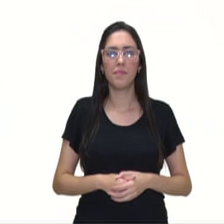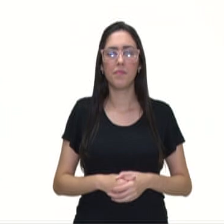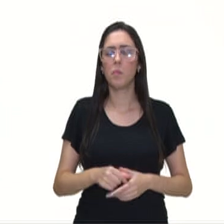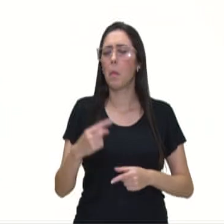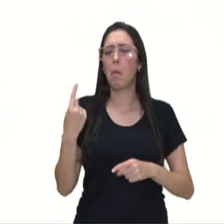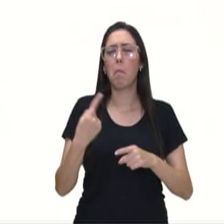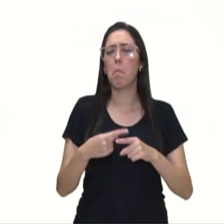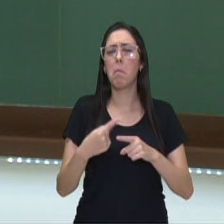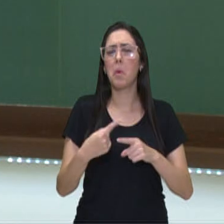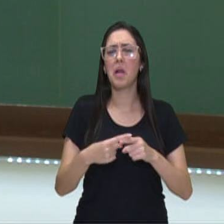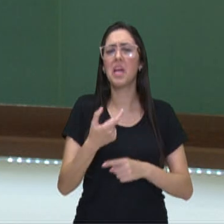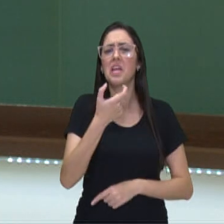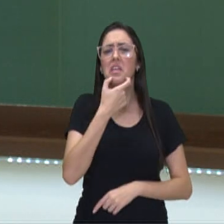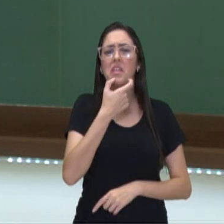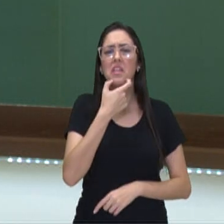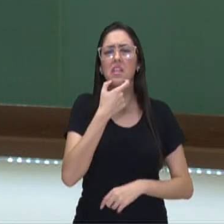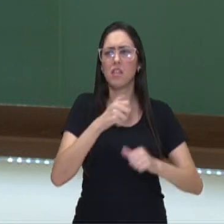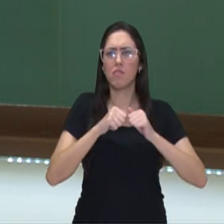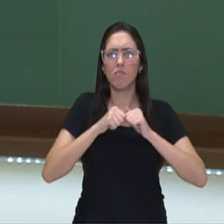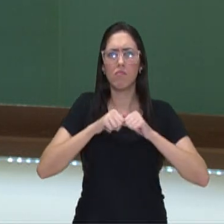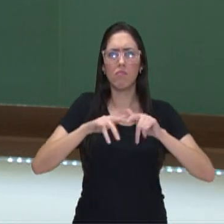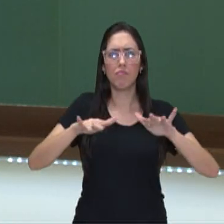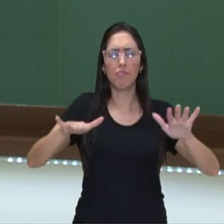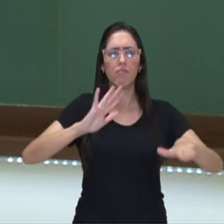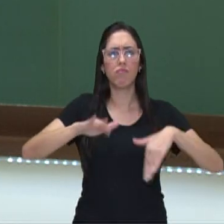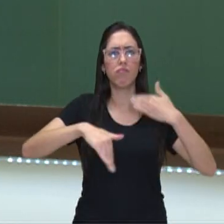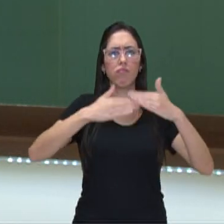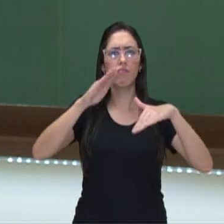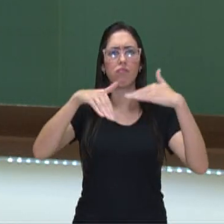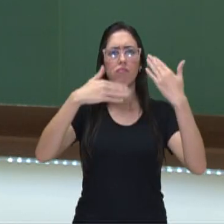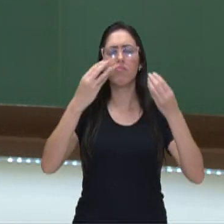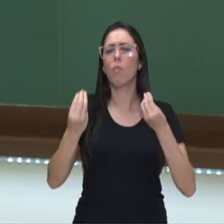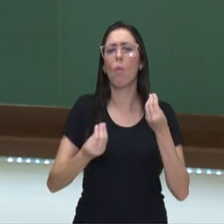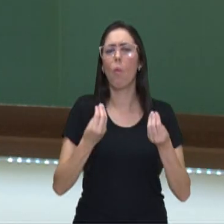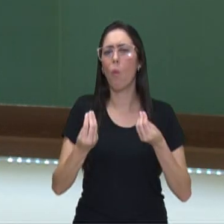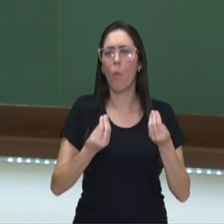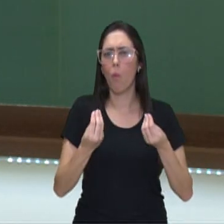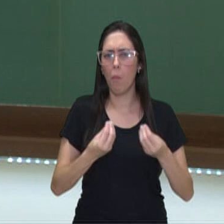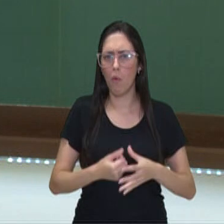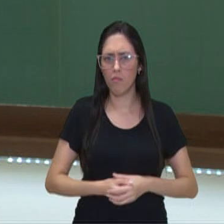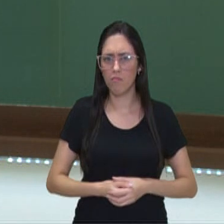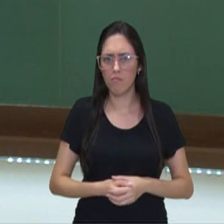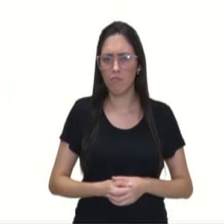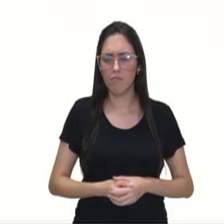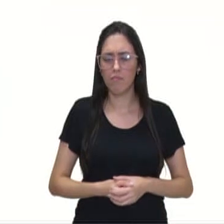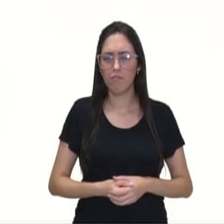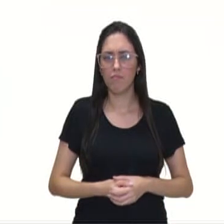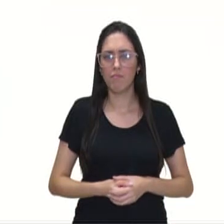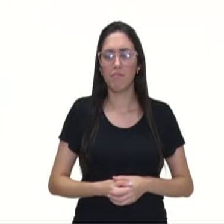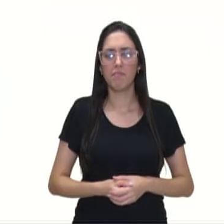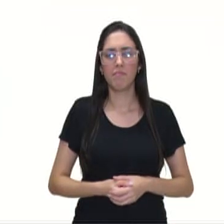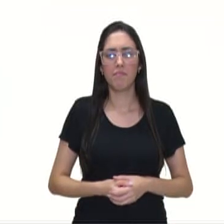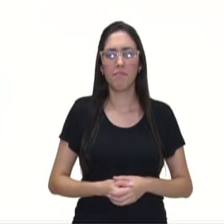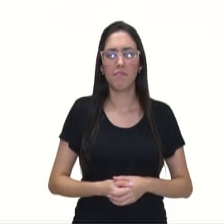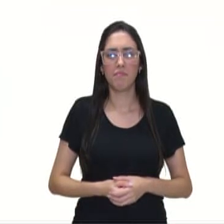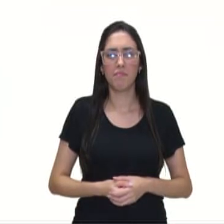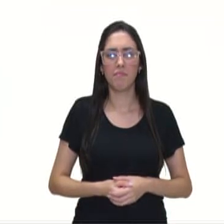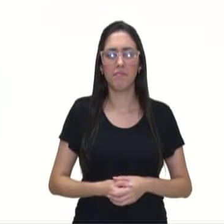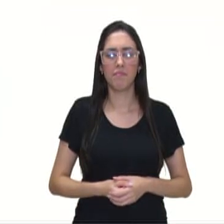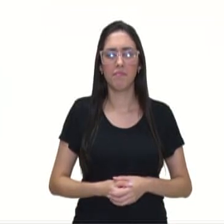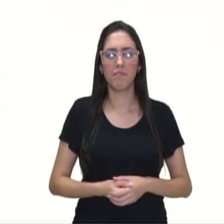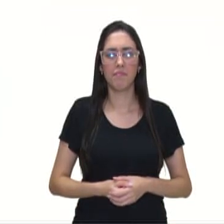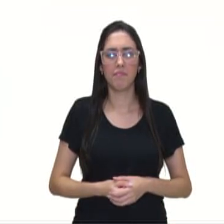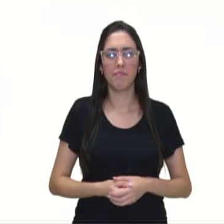o inglês se desenvolveu como uma língua mundial? This is a video by a researcher